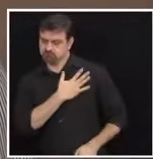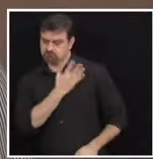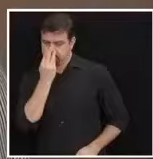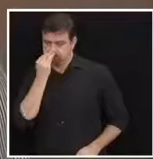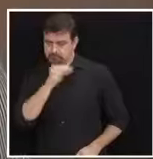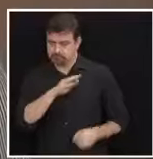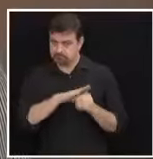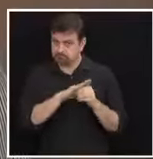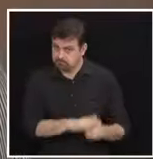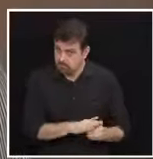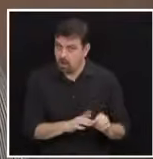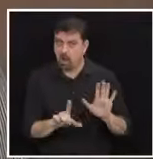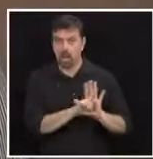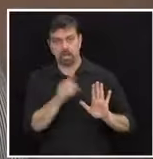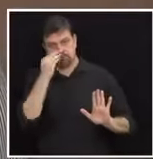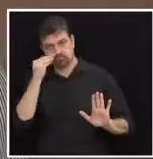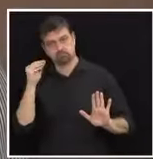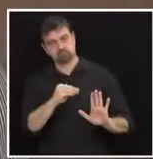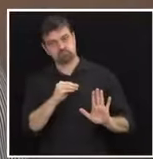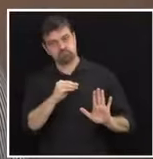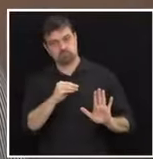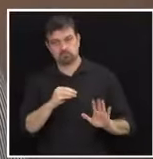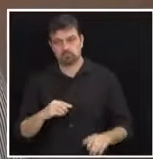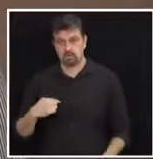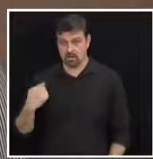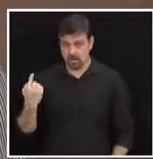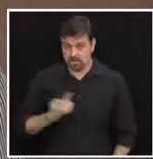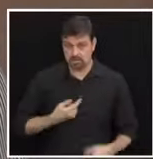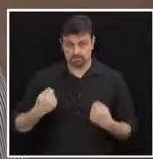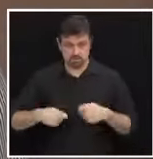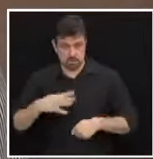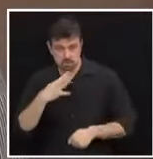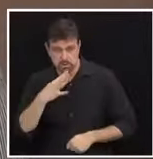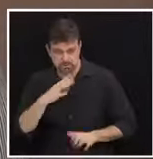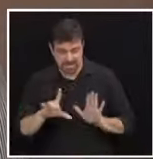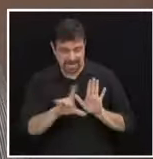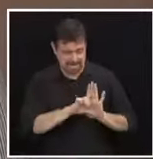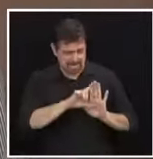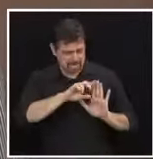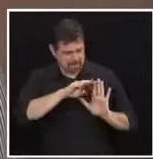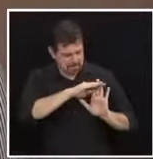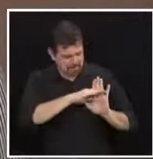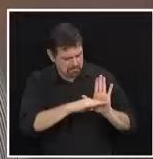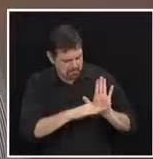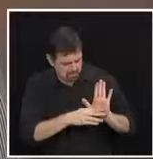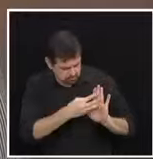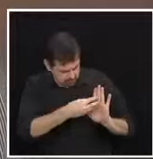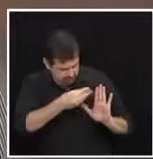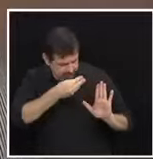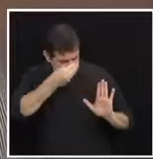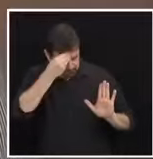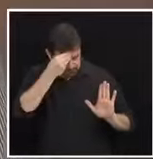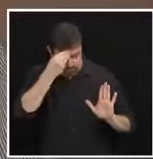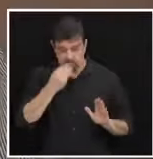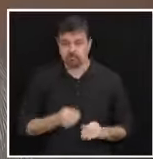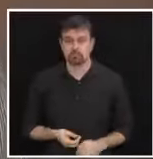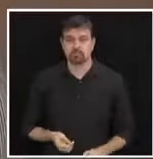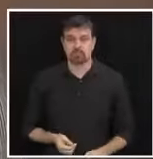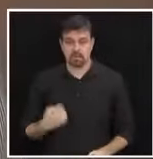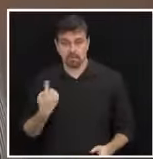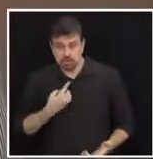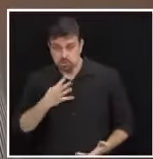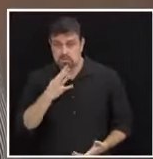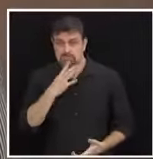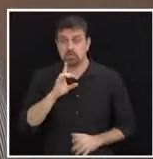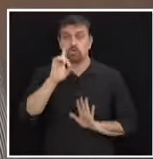ser ilegal. Então, é importante também a gente conhecer as leis voltadas a esse público, conhecer